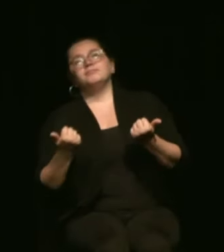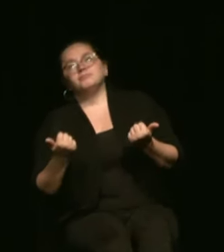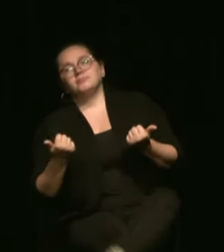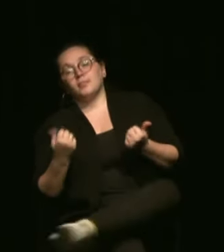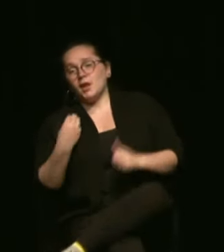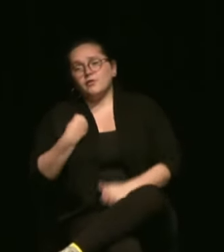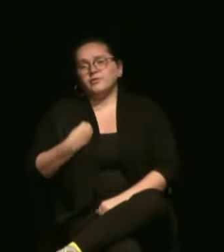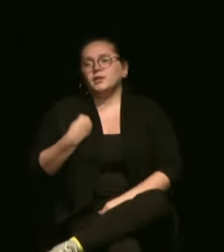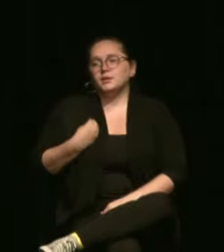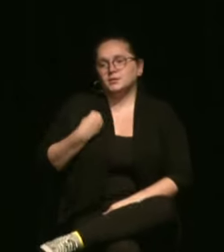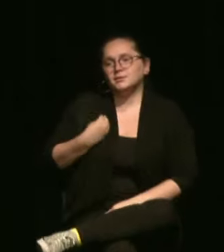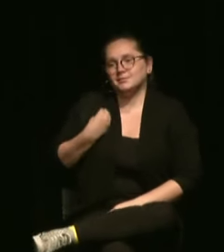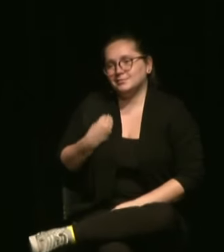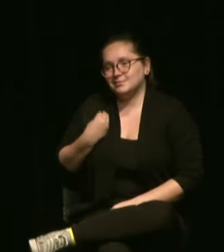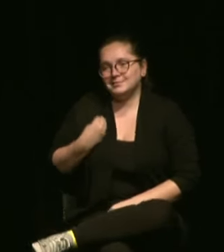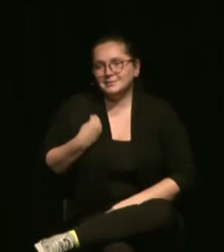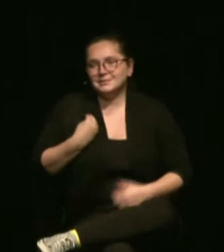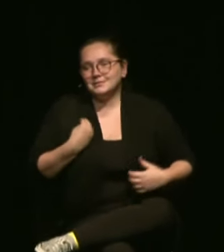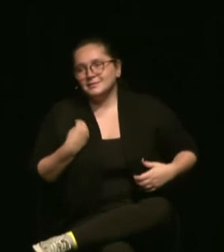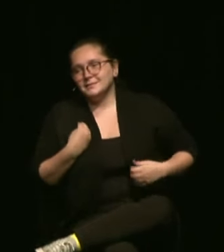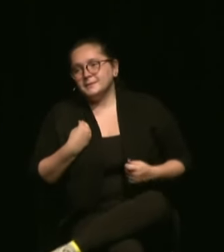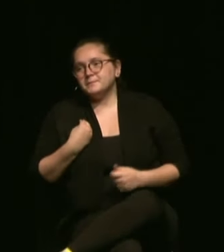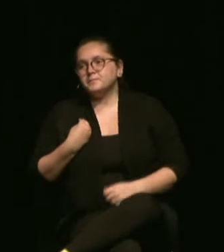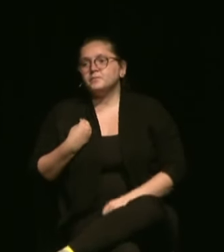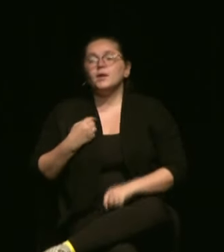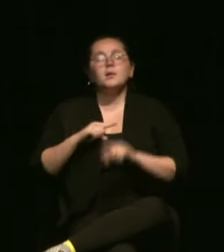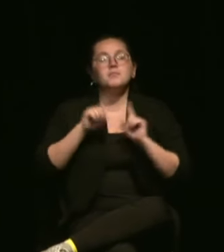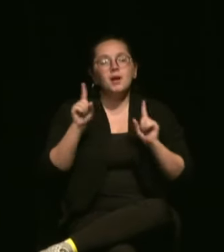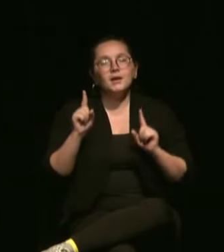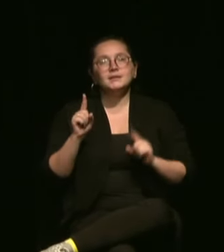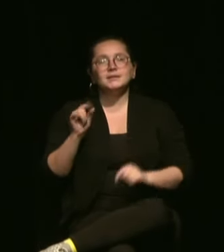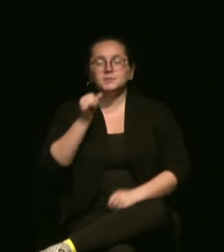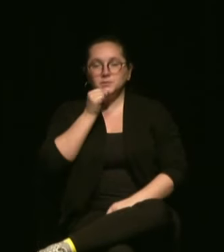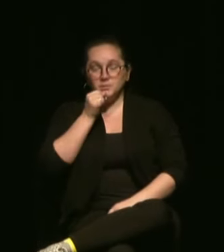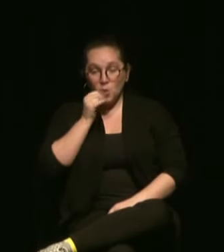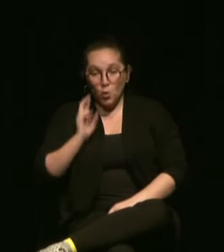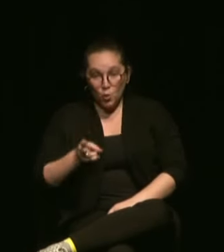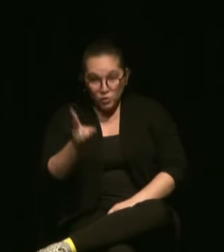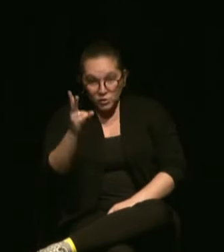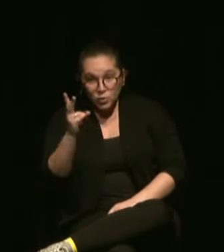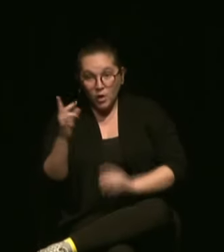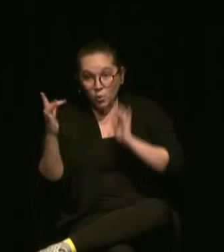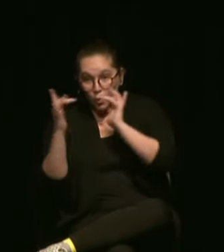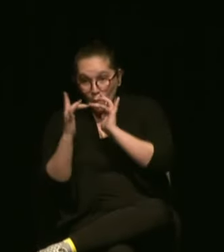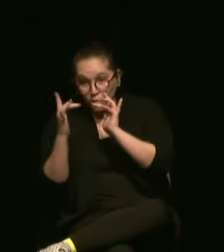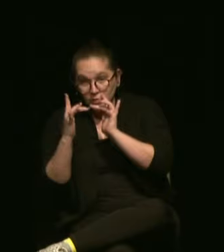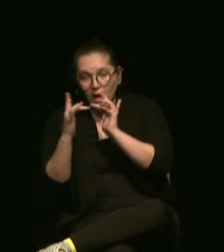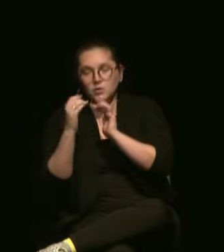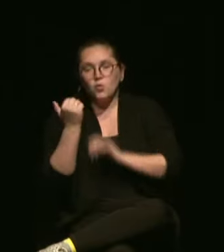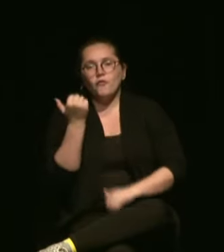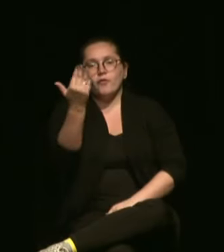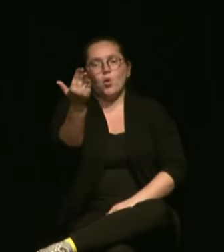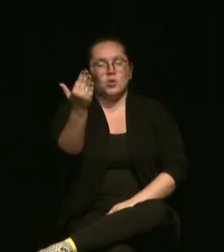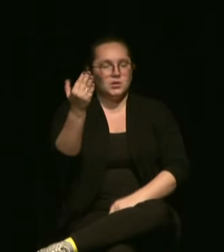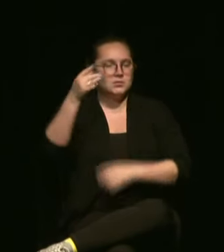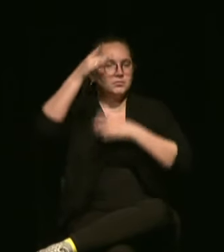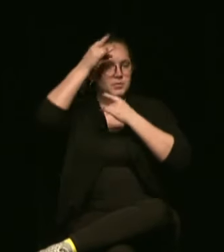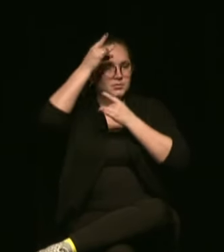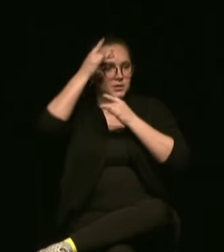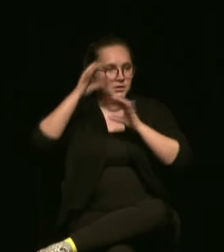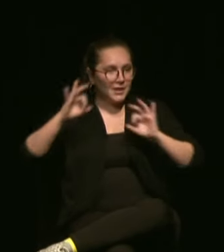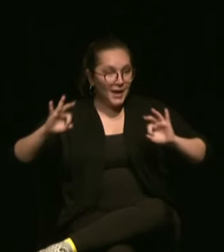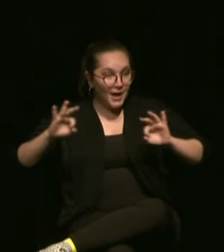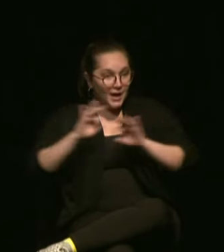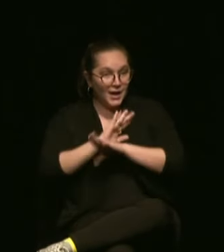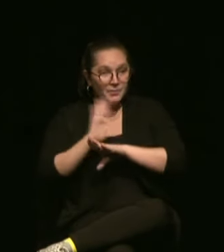da vida mesmo. Né? Mas a ideia de que você vai continuar a manter relação com os seus personagens quando a cada vez